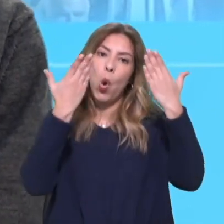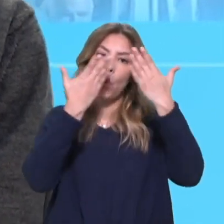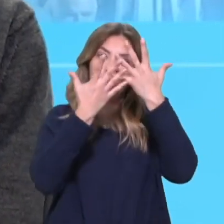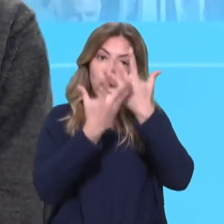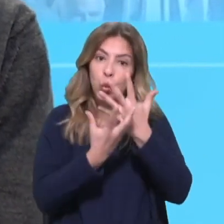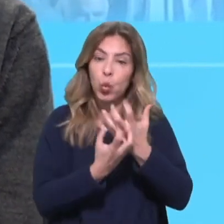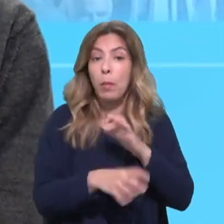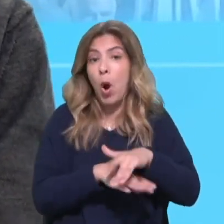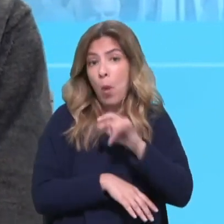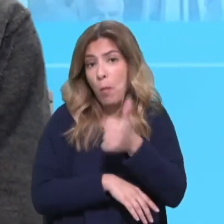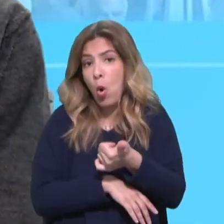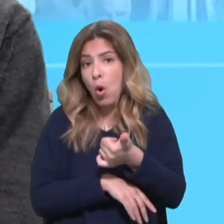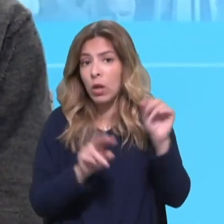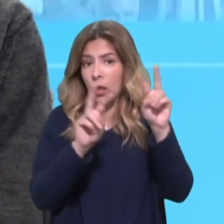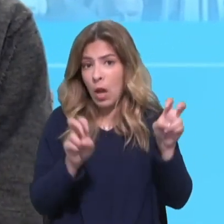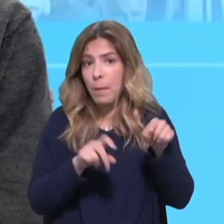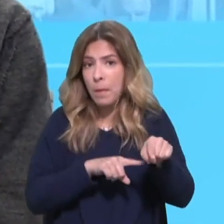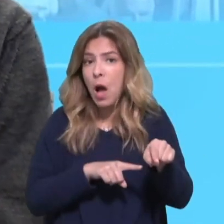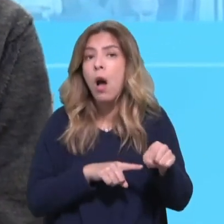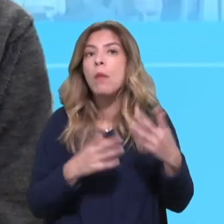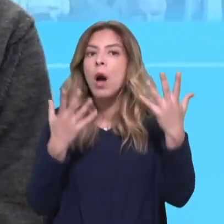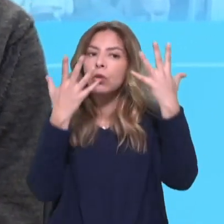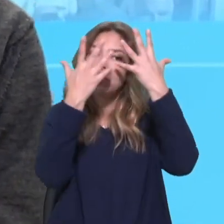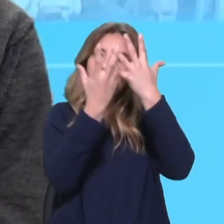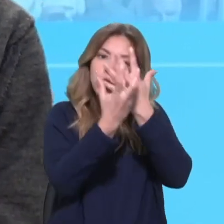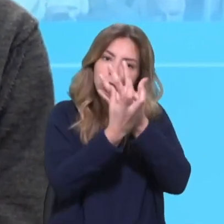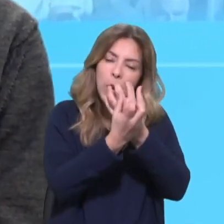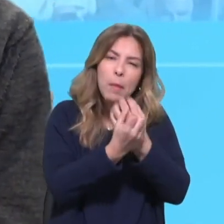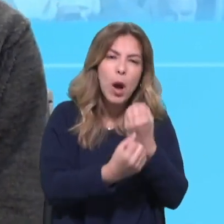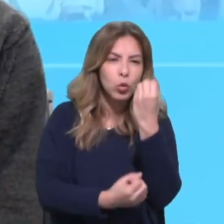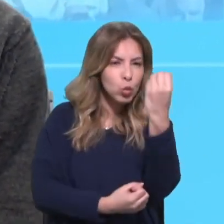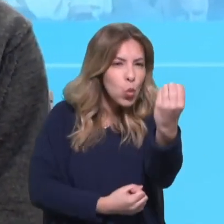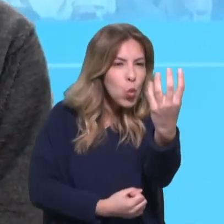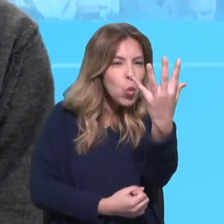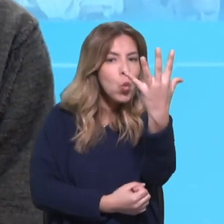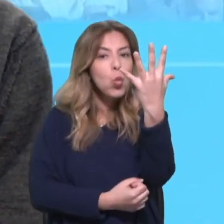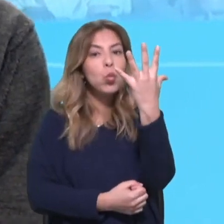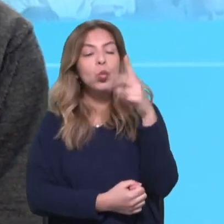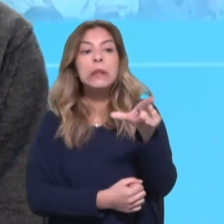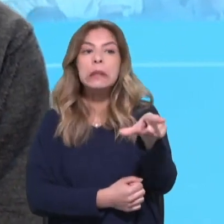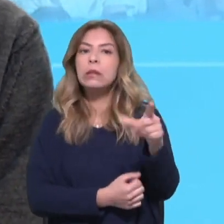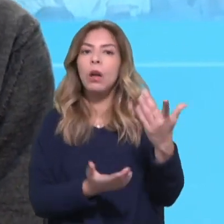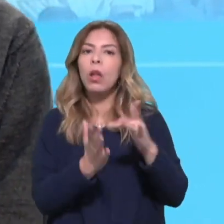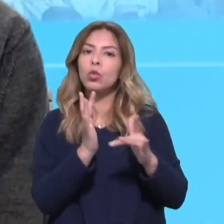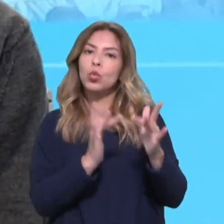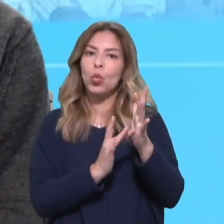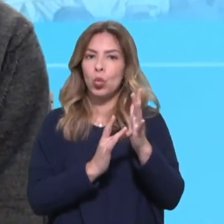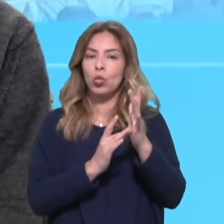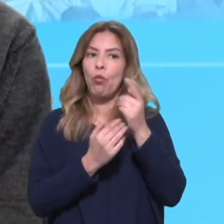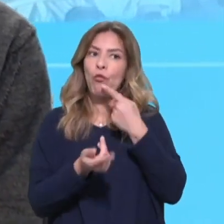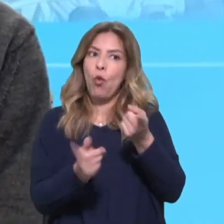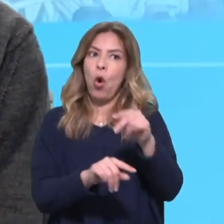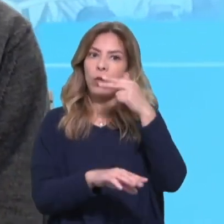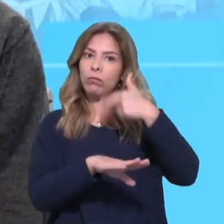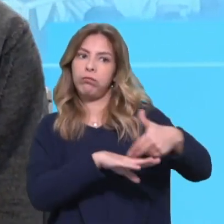morte, e na escuridão brilha a luz de Cristo ressuscitado, simbolizada na bênção do fogo e no